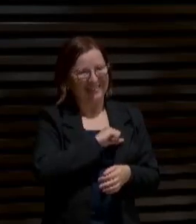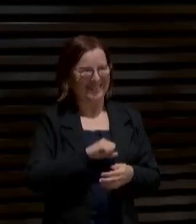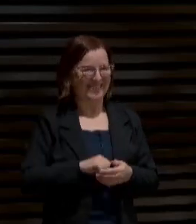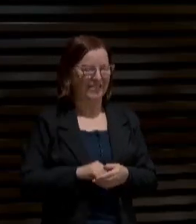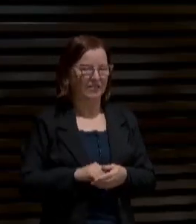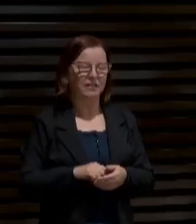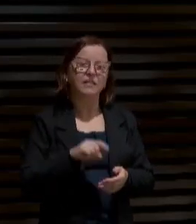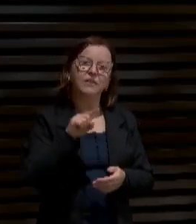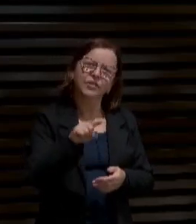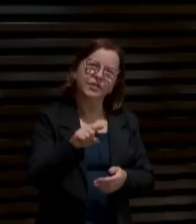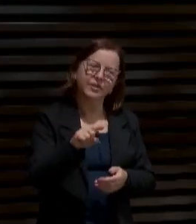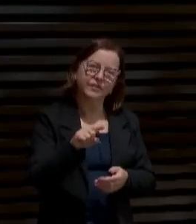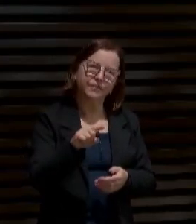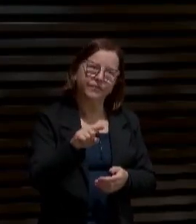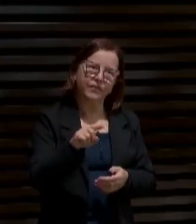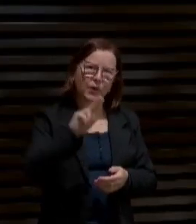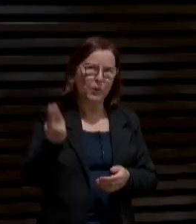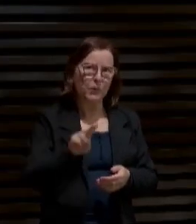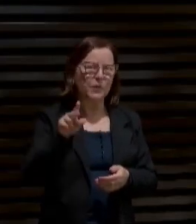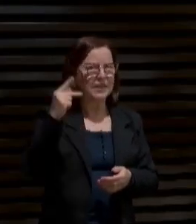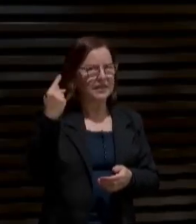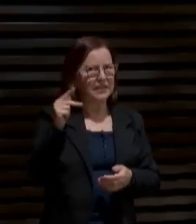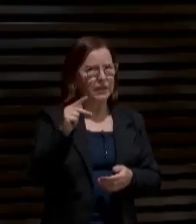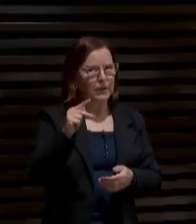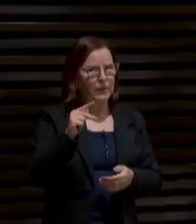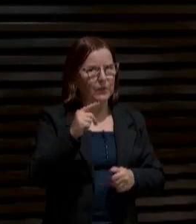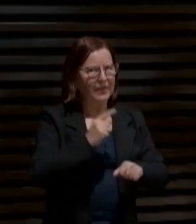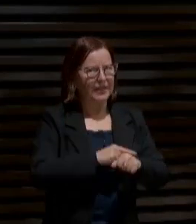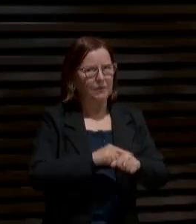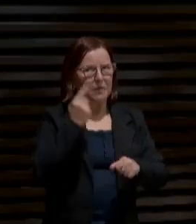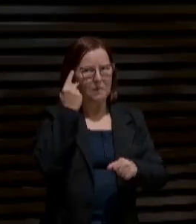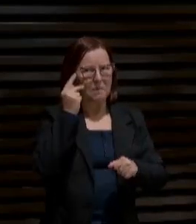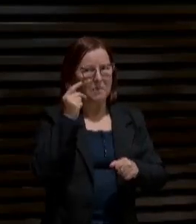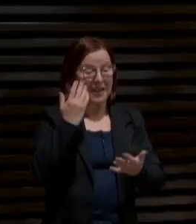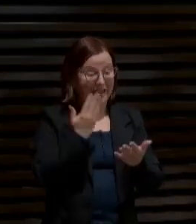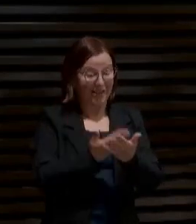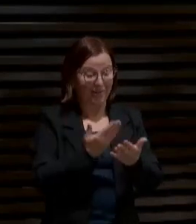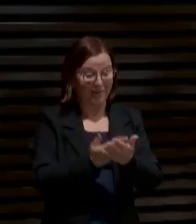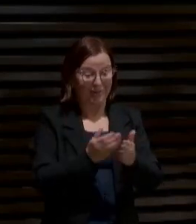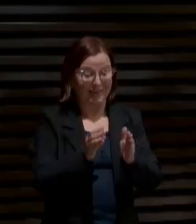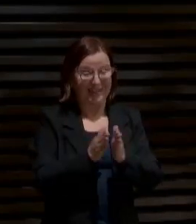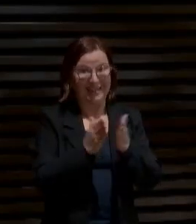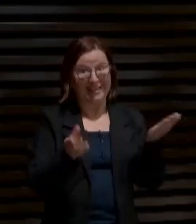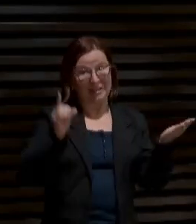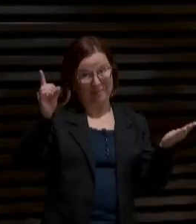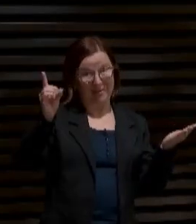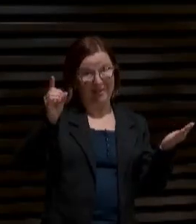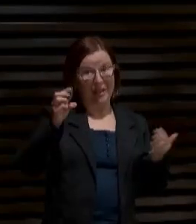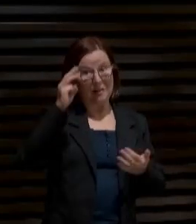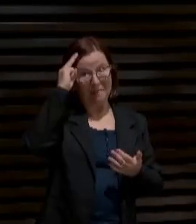Ah e você tem usado seu tempo para estudar a palavra para meditar na palavra a comer essa